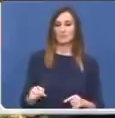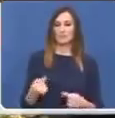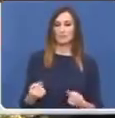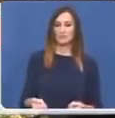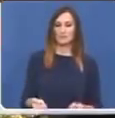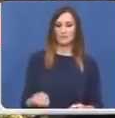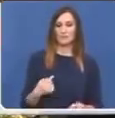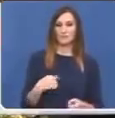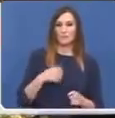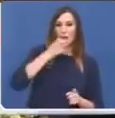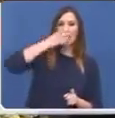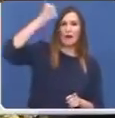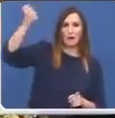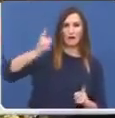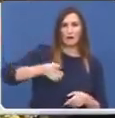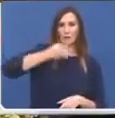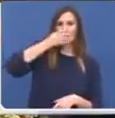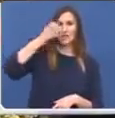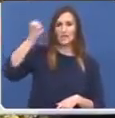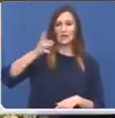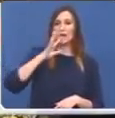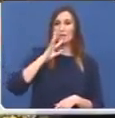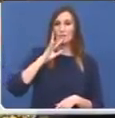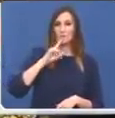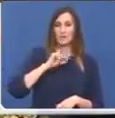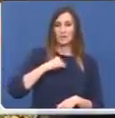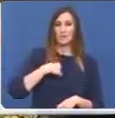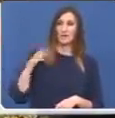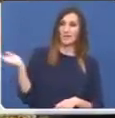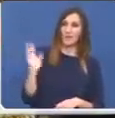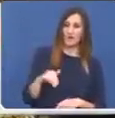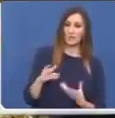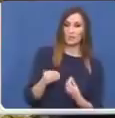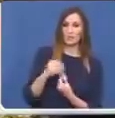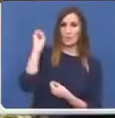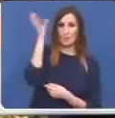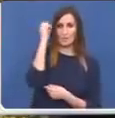Entretanto, eu comecei a gritar. A minha mãe, entretanto, chegou, mais